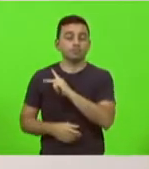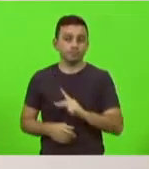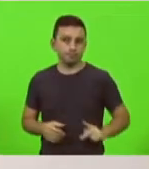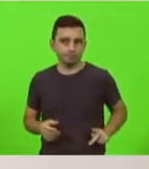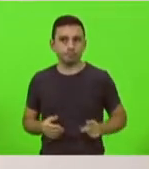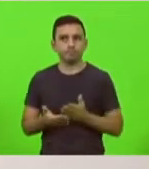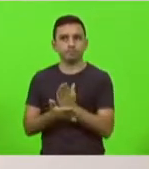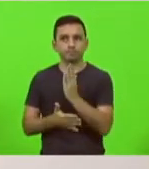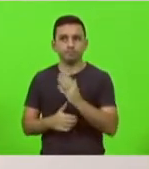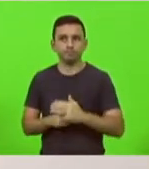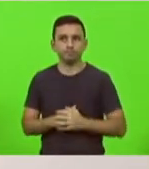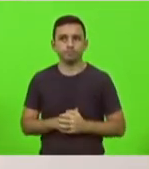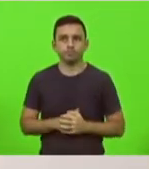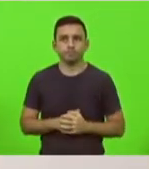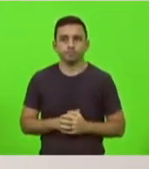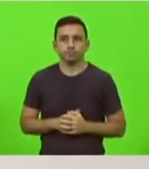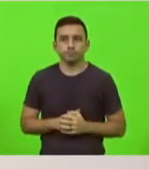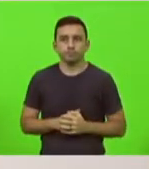aprovadas.